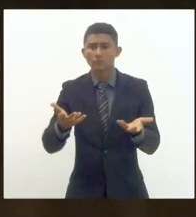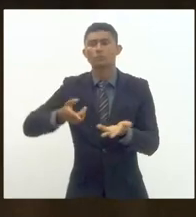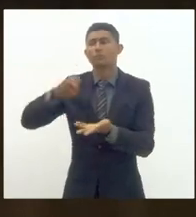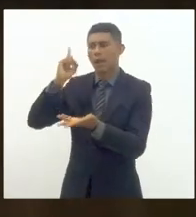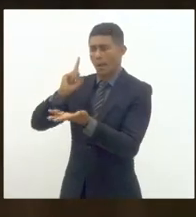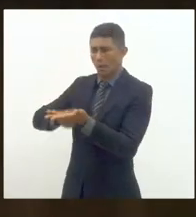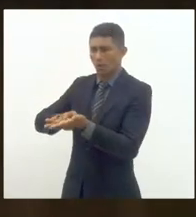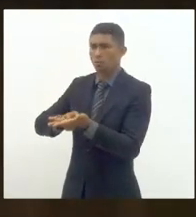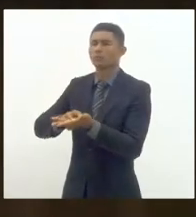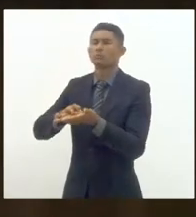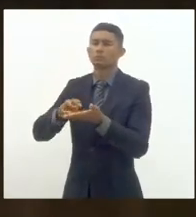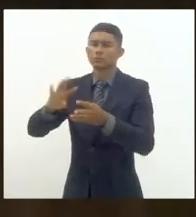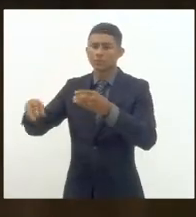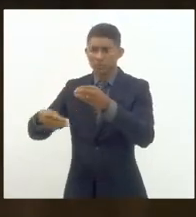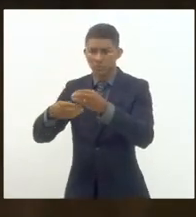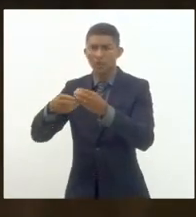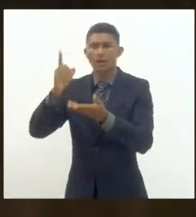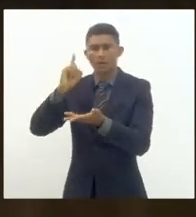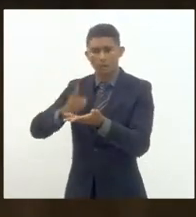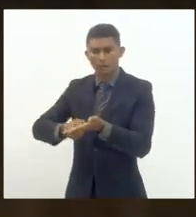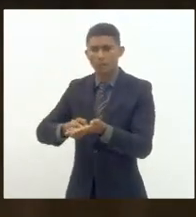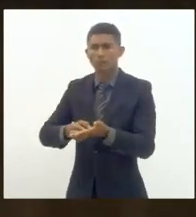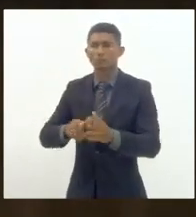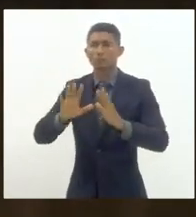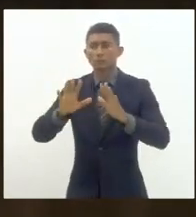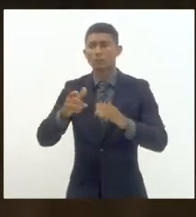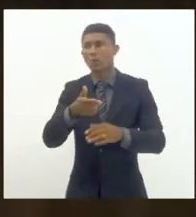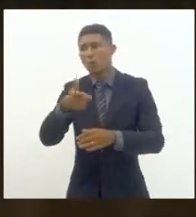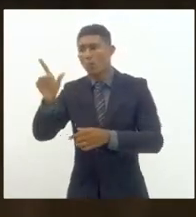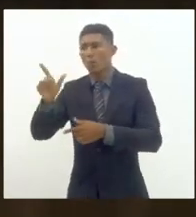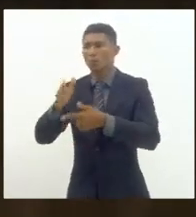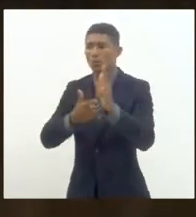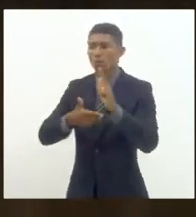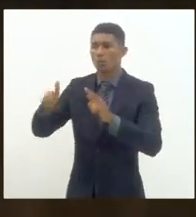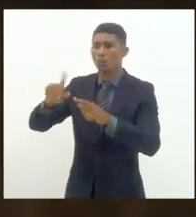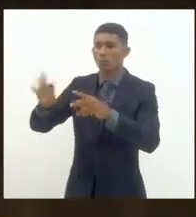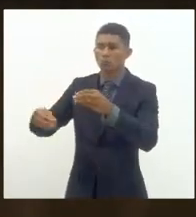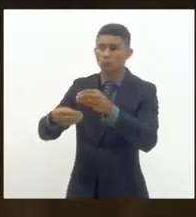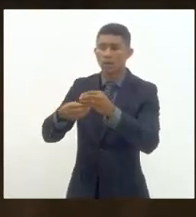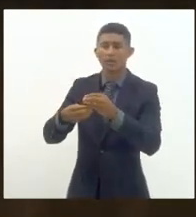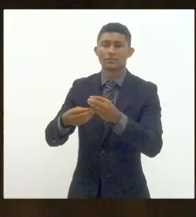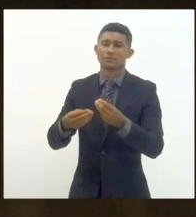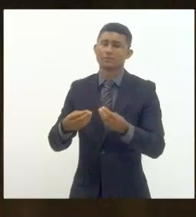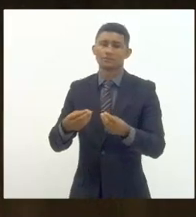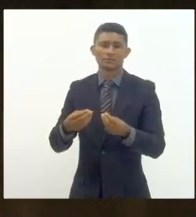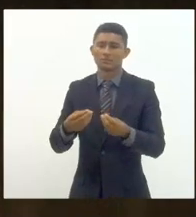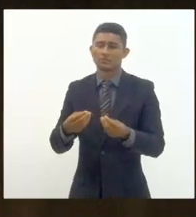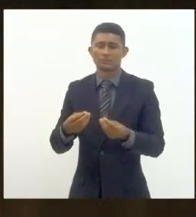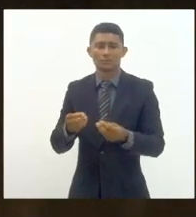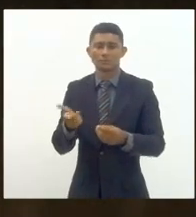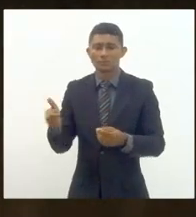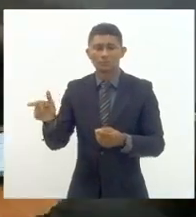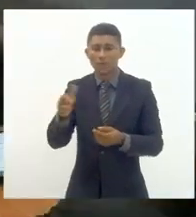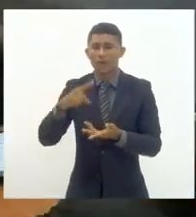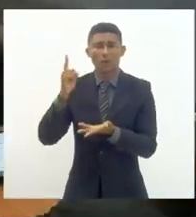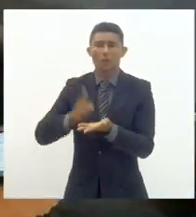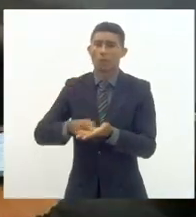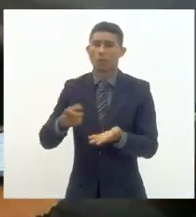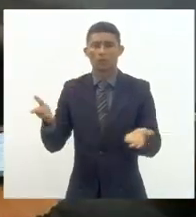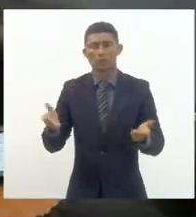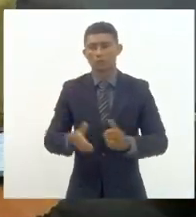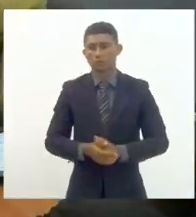acordo em um dos destaques, mas não há acordo nos demais, sobretudo naquele que tira a competência da polícia em si.